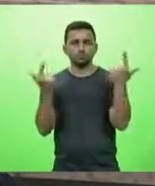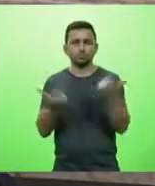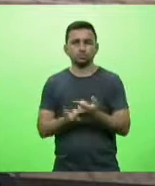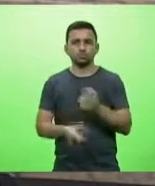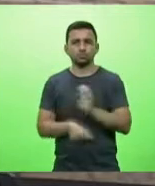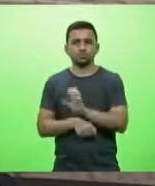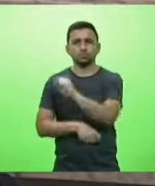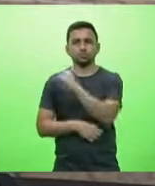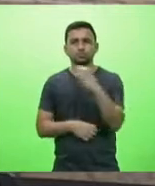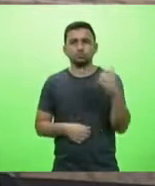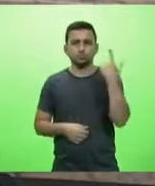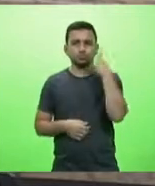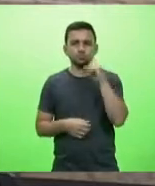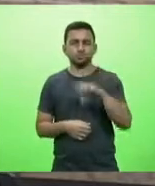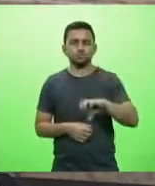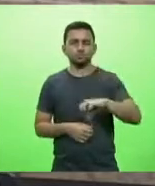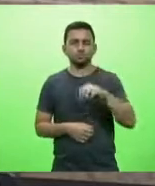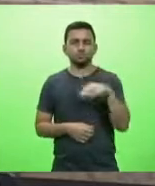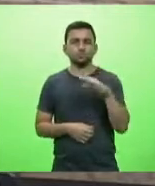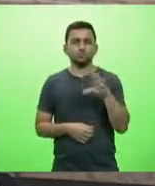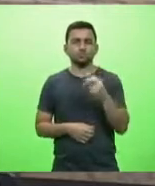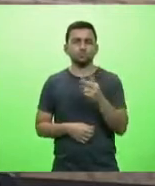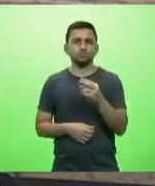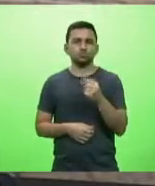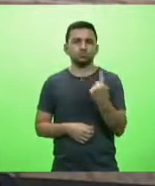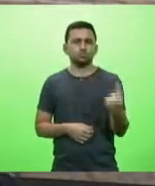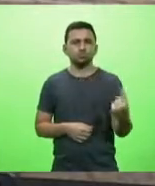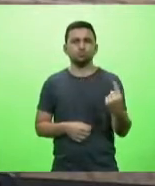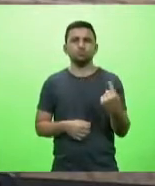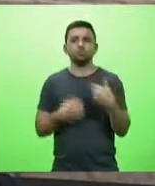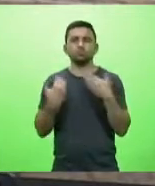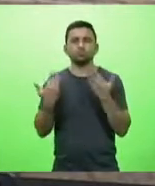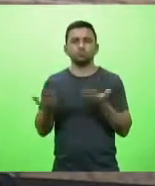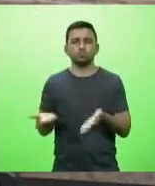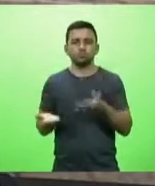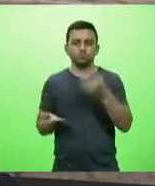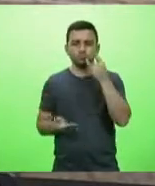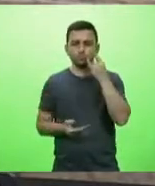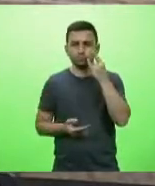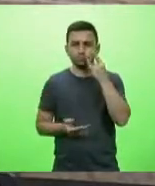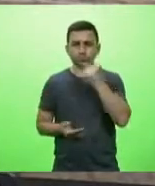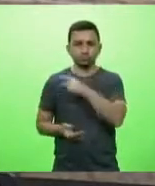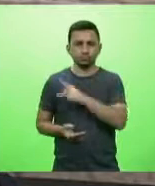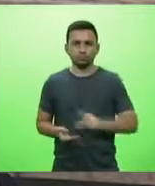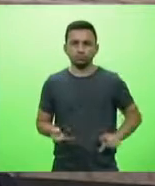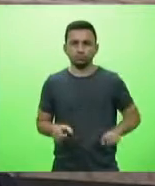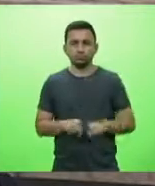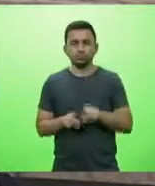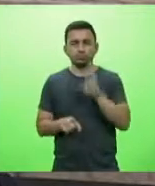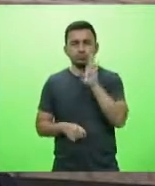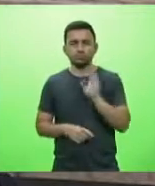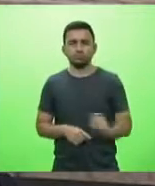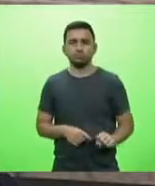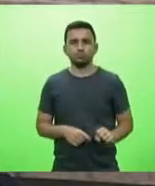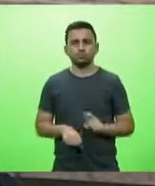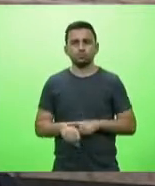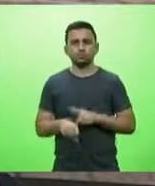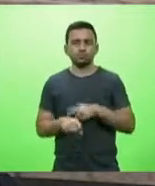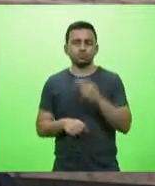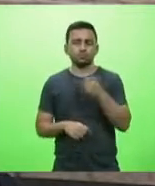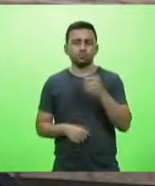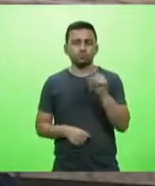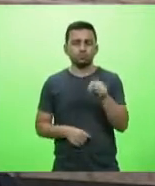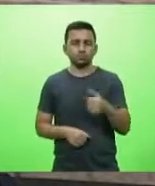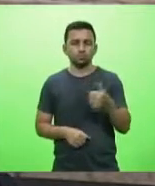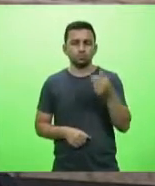de Santa Catarina, realizada em 9 de março de 2021, tendo na presidência os deputados Mauro Nadal e Bruno Souza. Às 14 horas e 15 minutos do